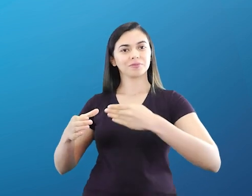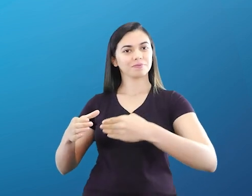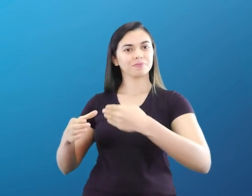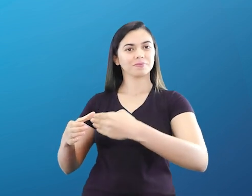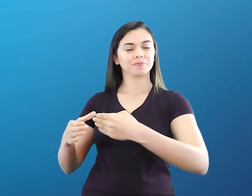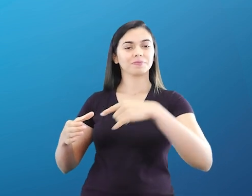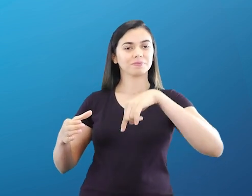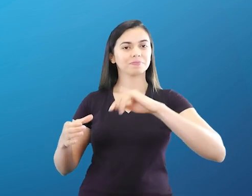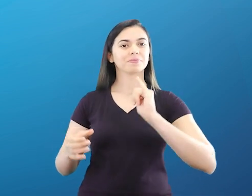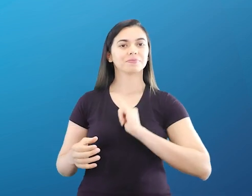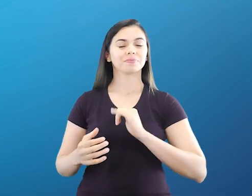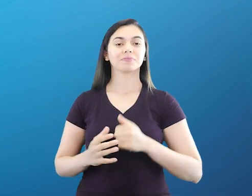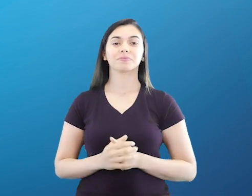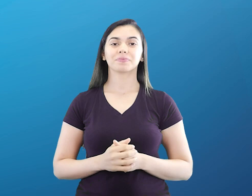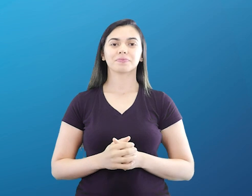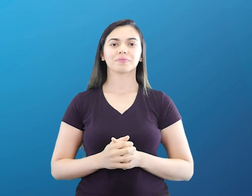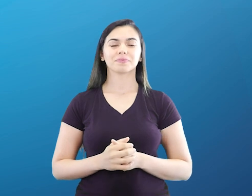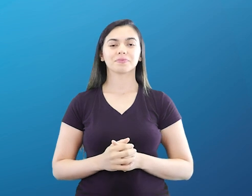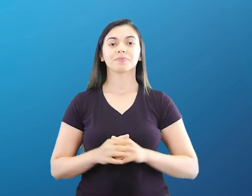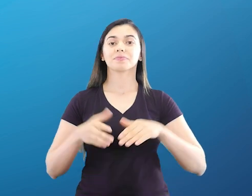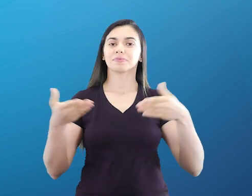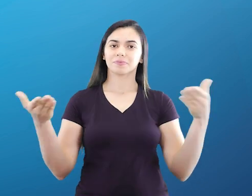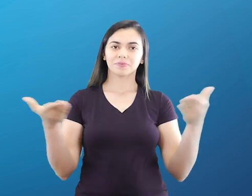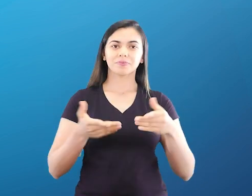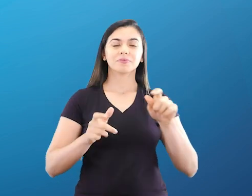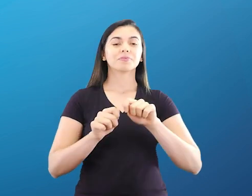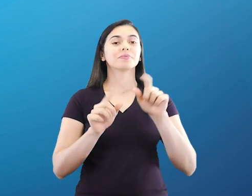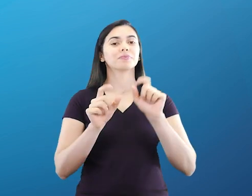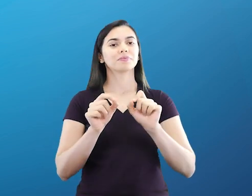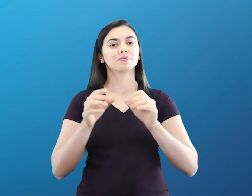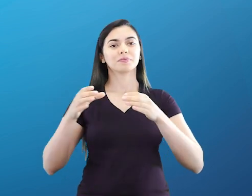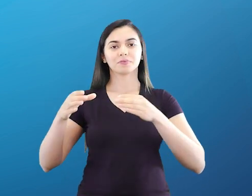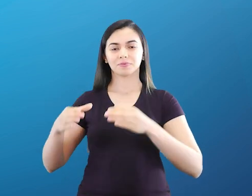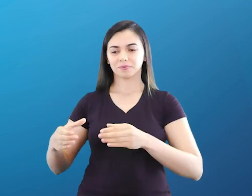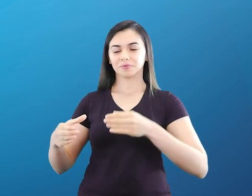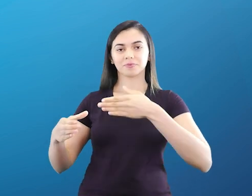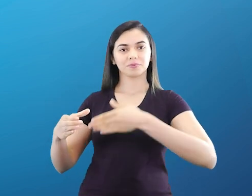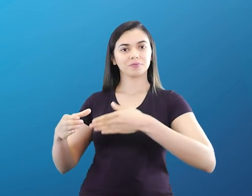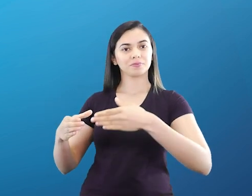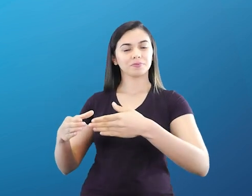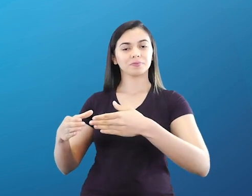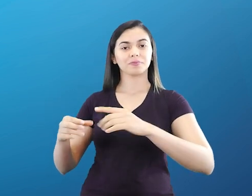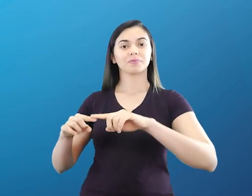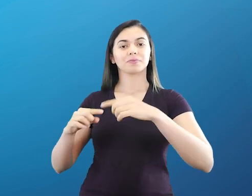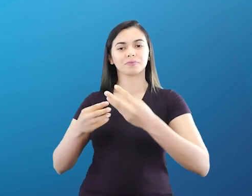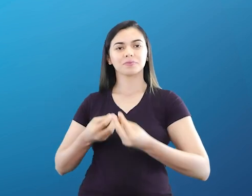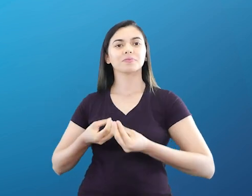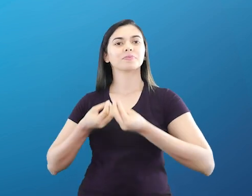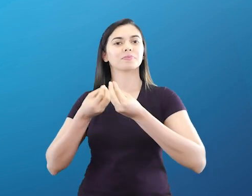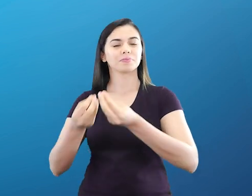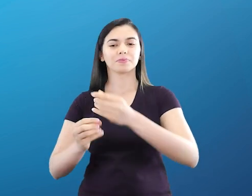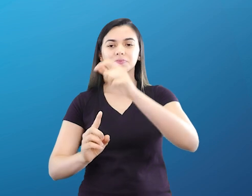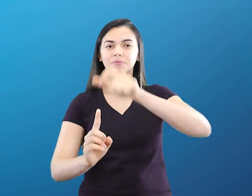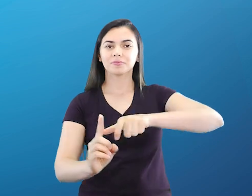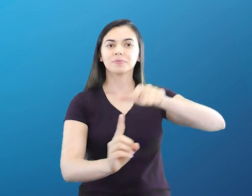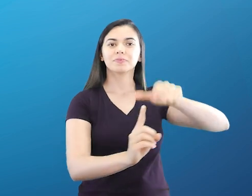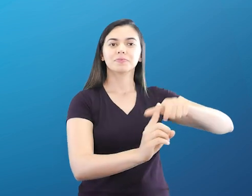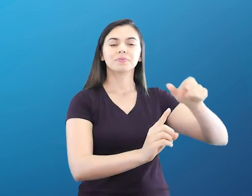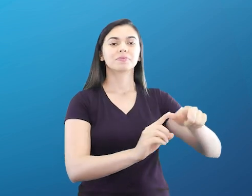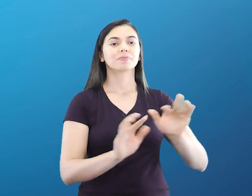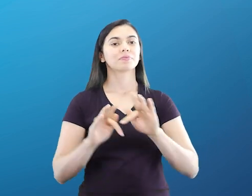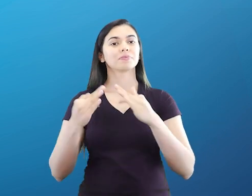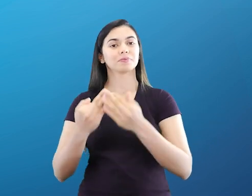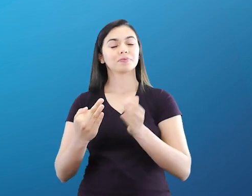Imperatriz, né? Atualmente é feito o corte do bolo, só que é distribuído para as pessoas, para